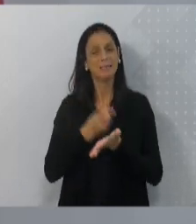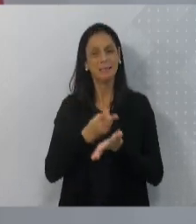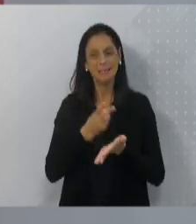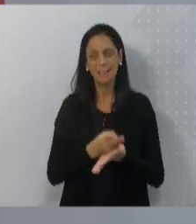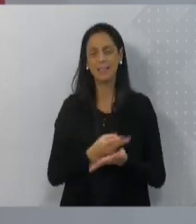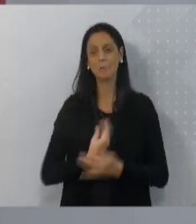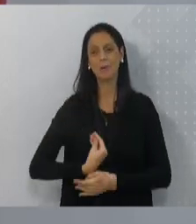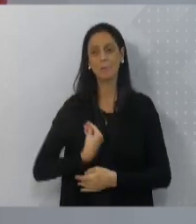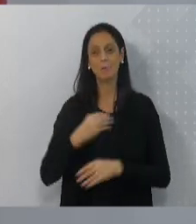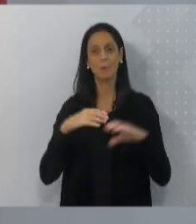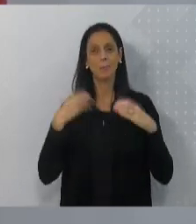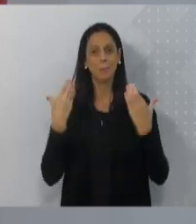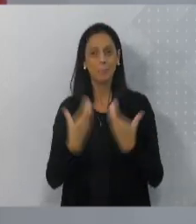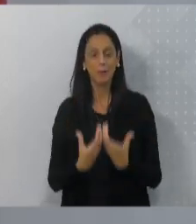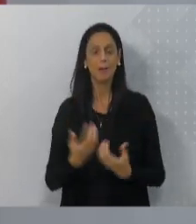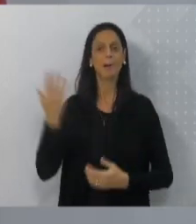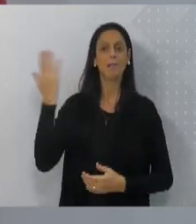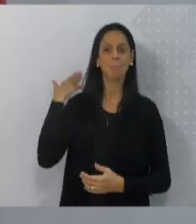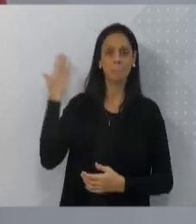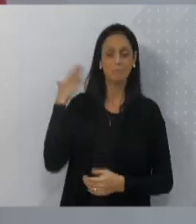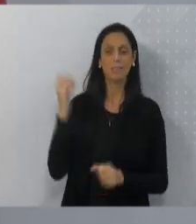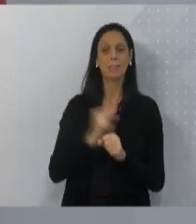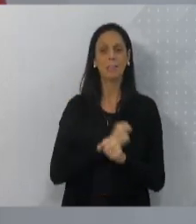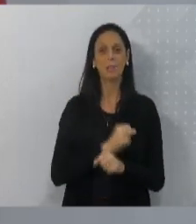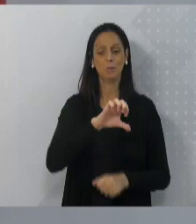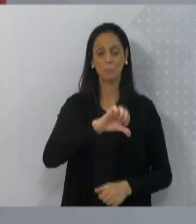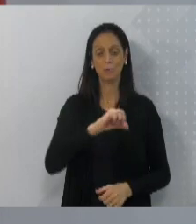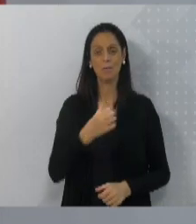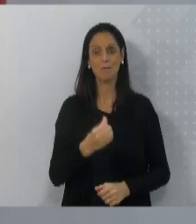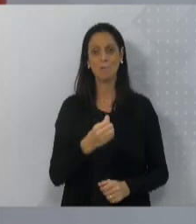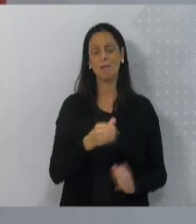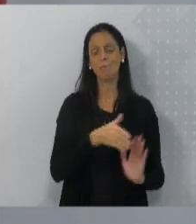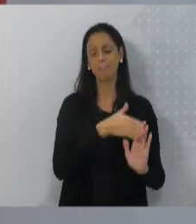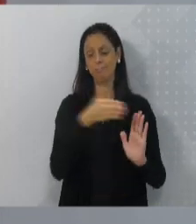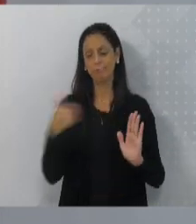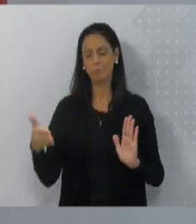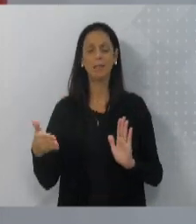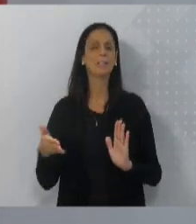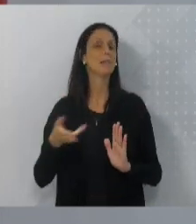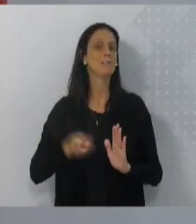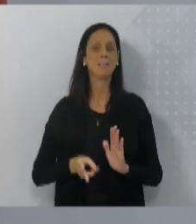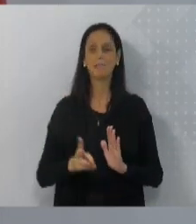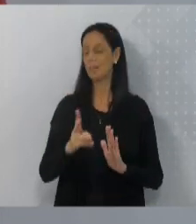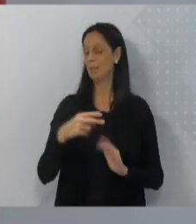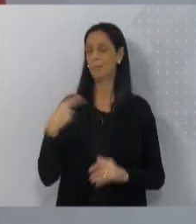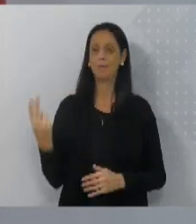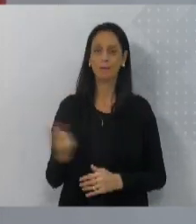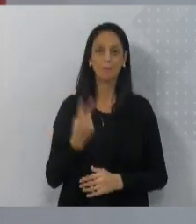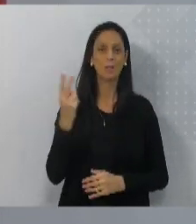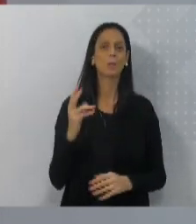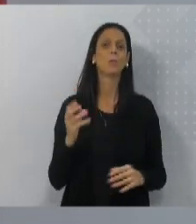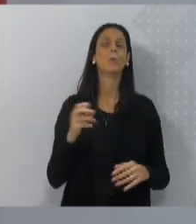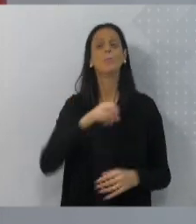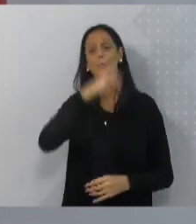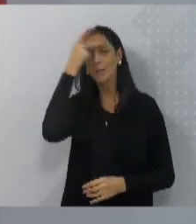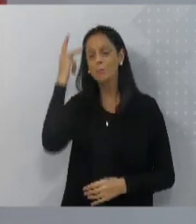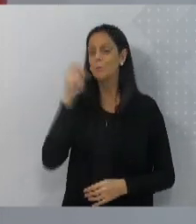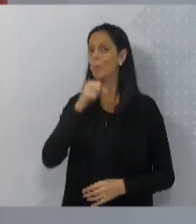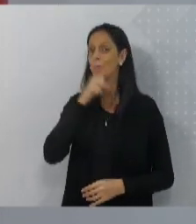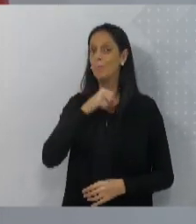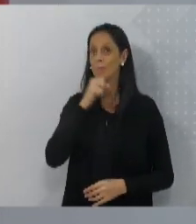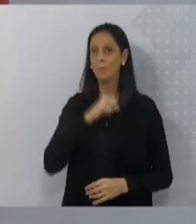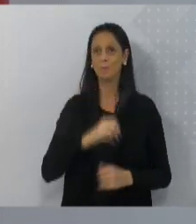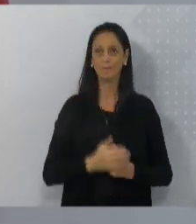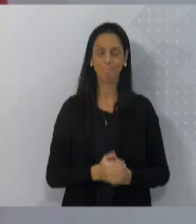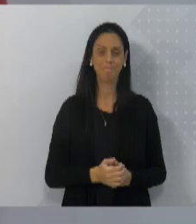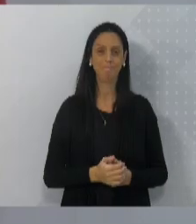nessa vida comunitária, né, desde 96, sempre a gente valorizou o idoso. Ouço em